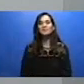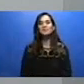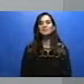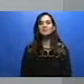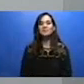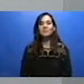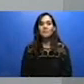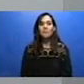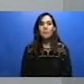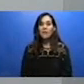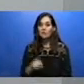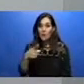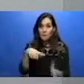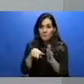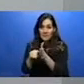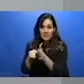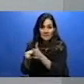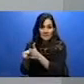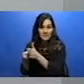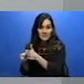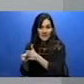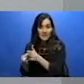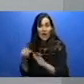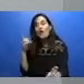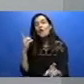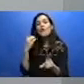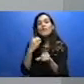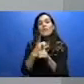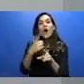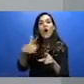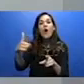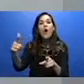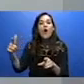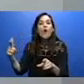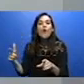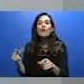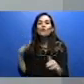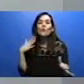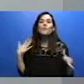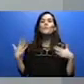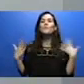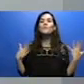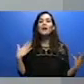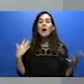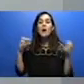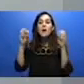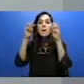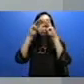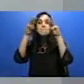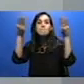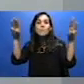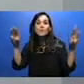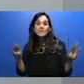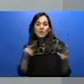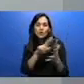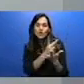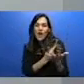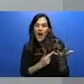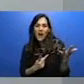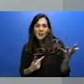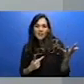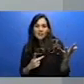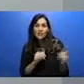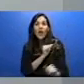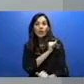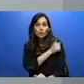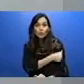certo? E se você pesquisar, por exemplo, você vai achar outros passeios muito legais, como, por exemplo, o Museu de Arte Contemporânea de Niterói. Ele